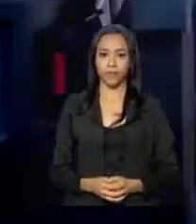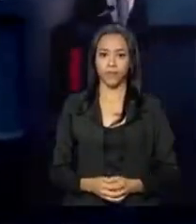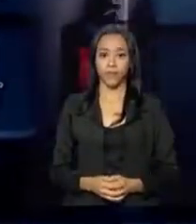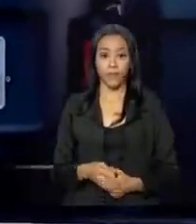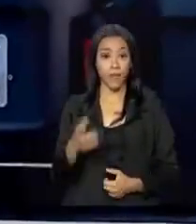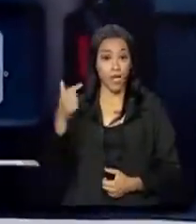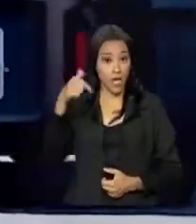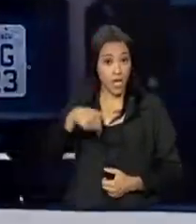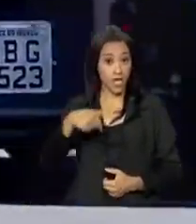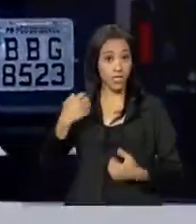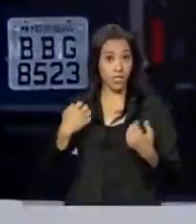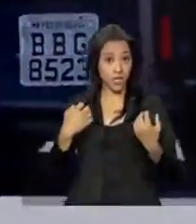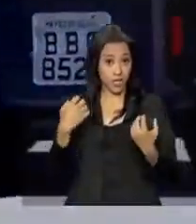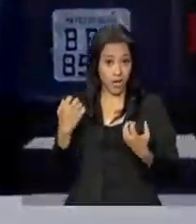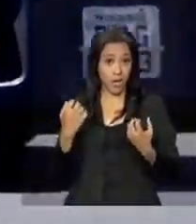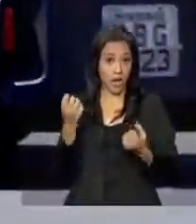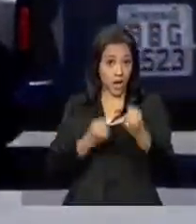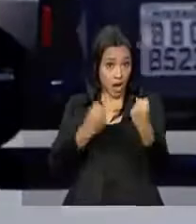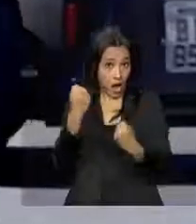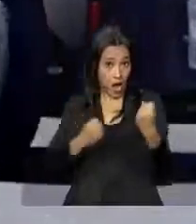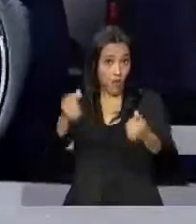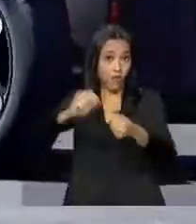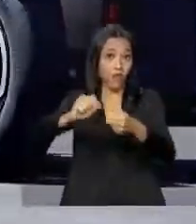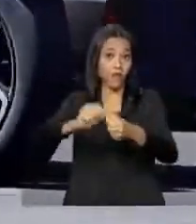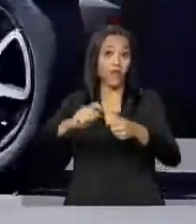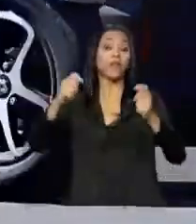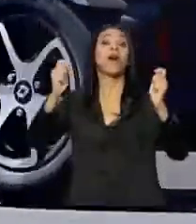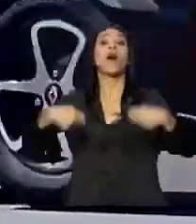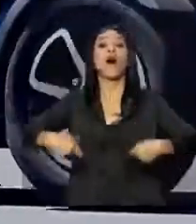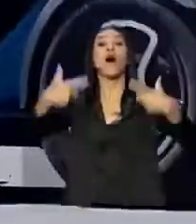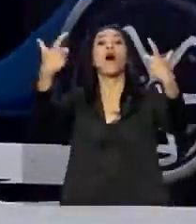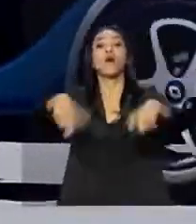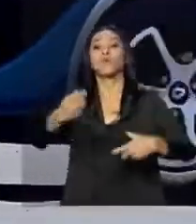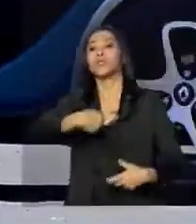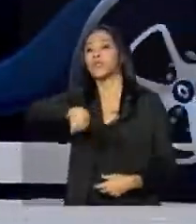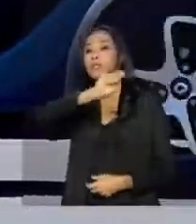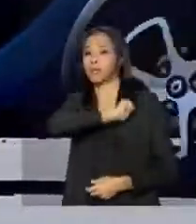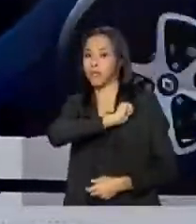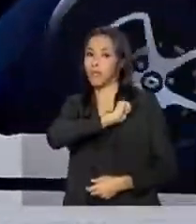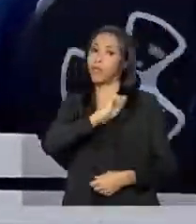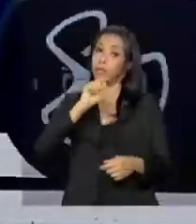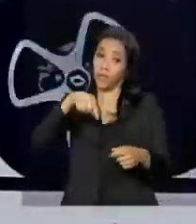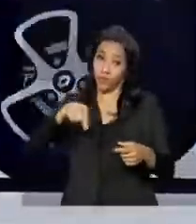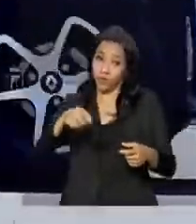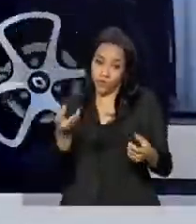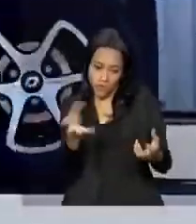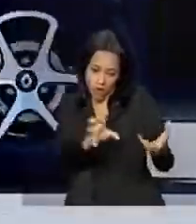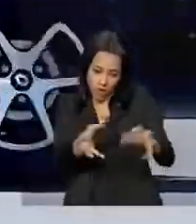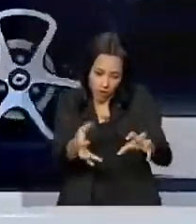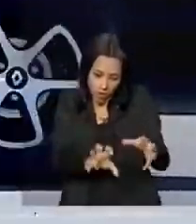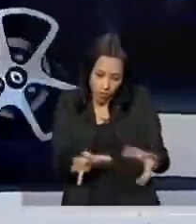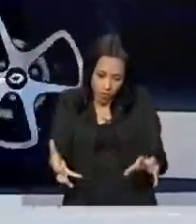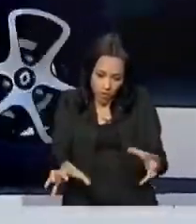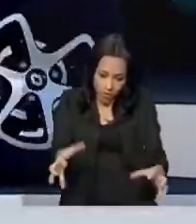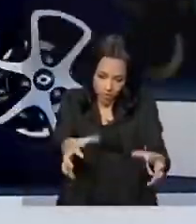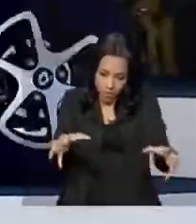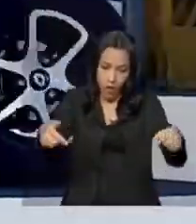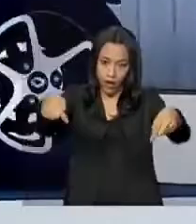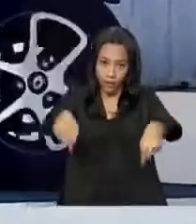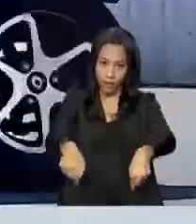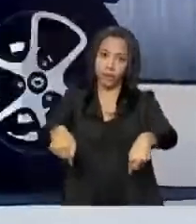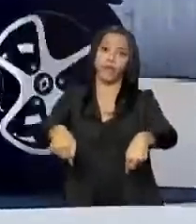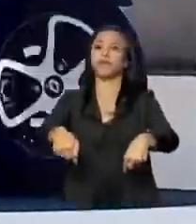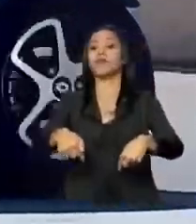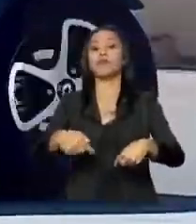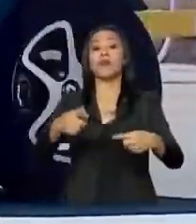Esse carro foi fabricado na Espanha e montado aqui em Itaipu. O objetivo é assimilar